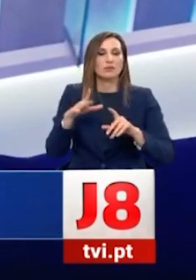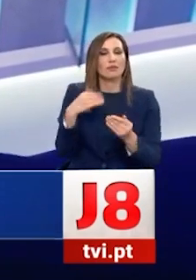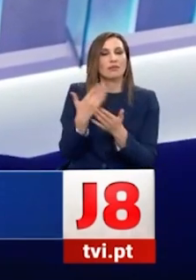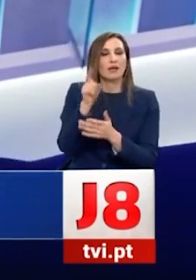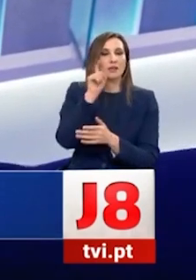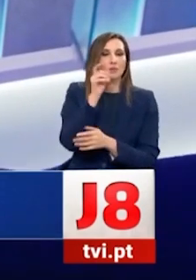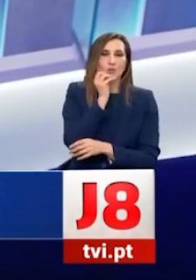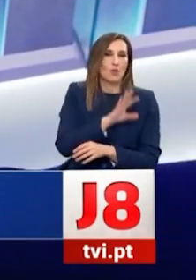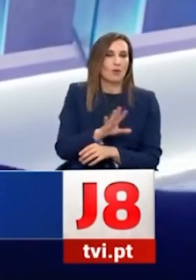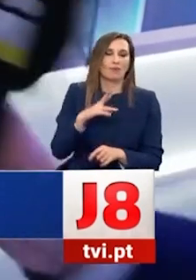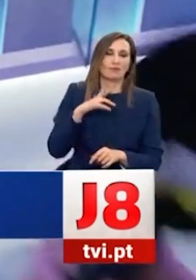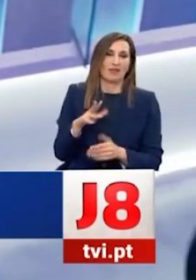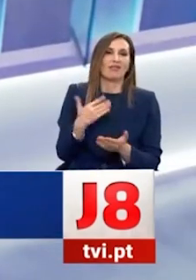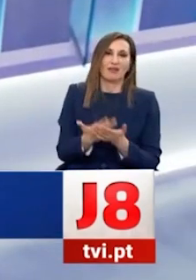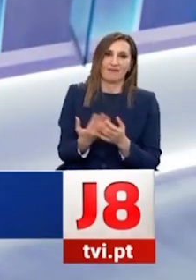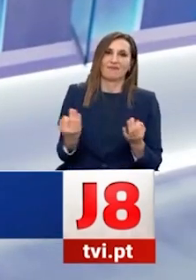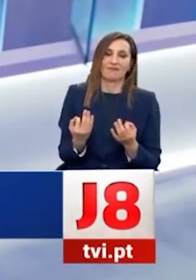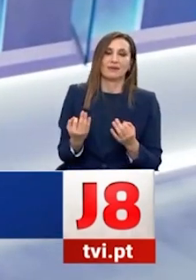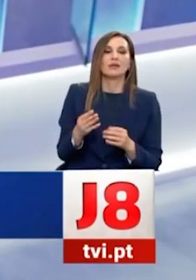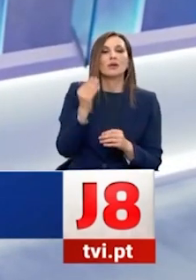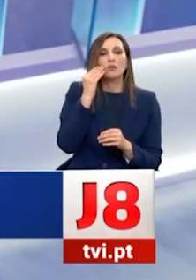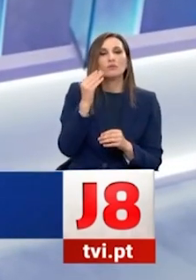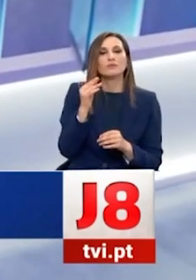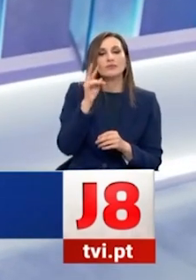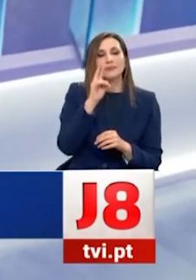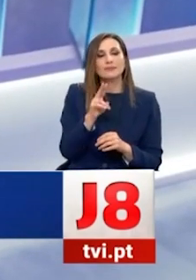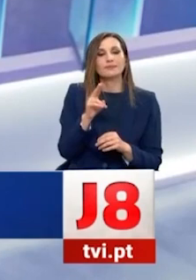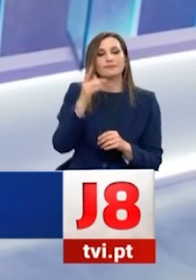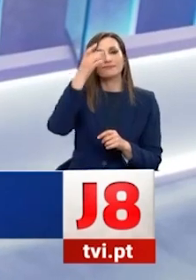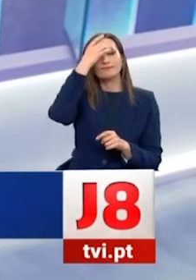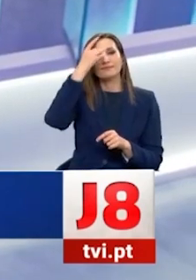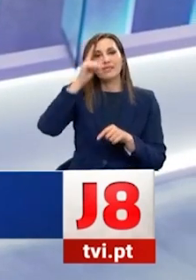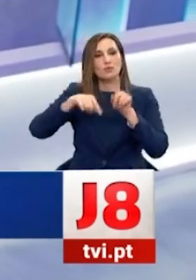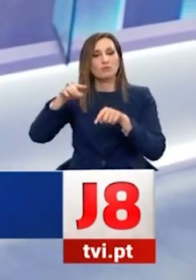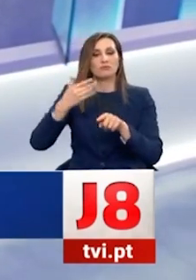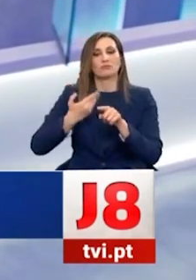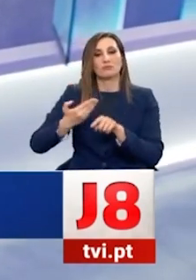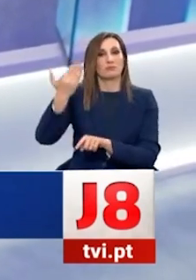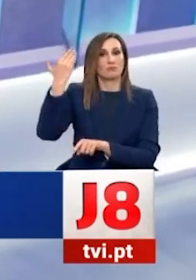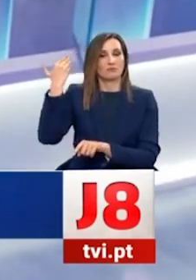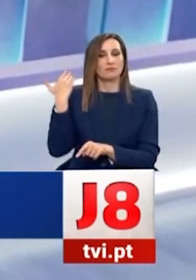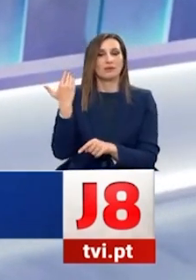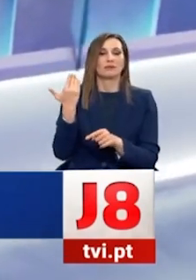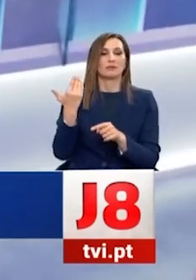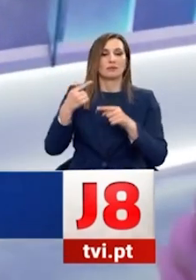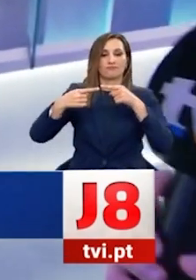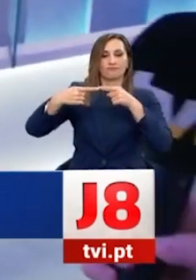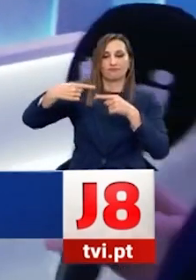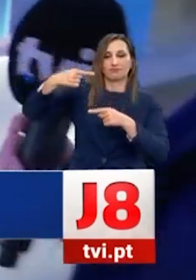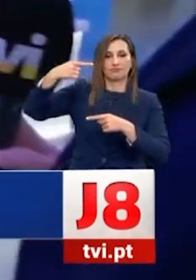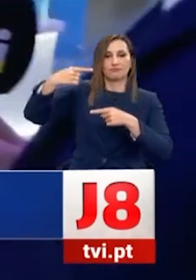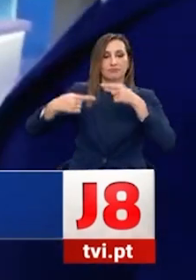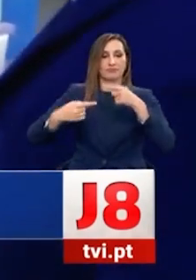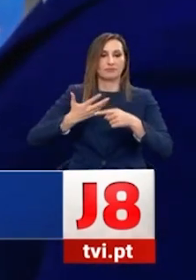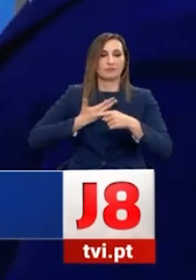insegurança em Portugal. Como é que tem acompanhado a questão das sondagens? Houve a semana passada algum distanciamento por parte